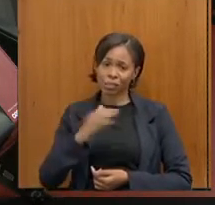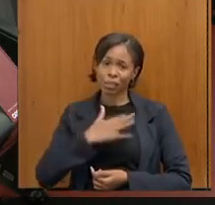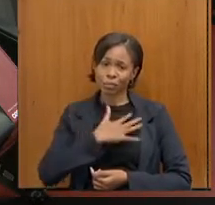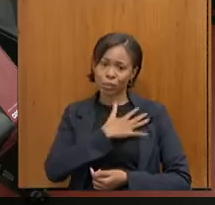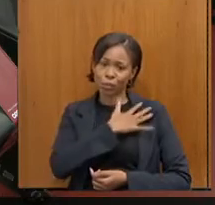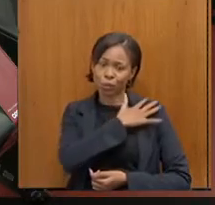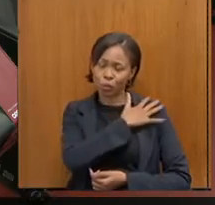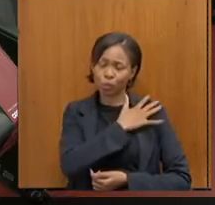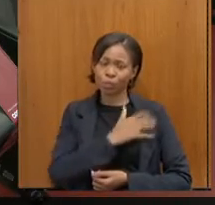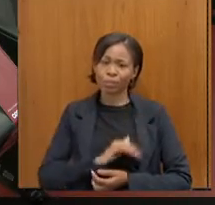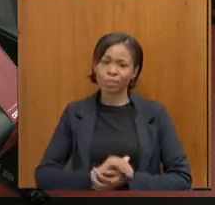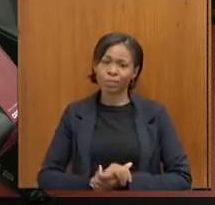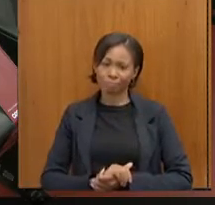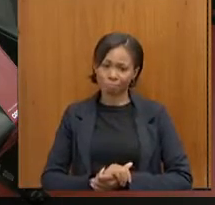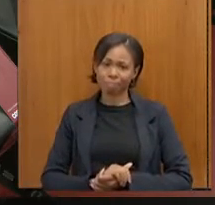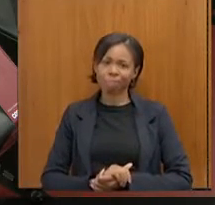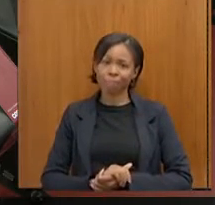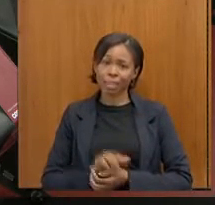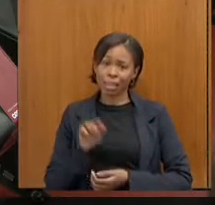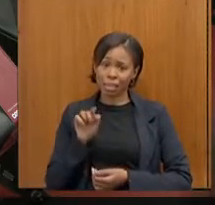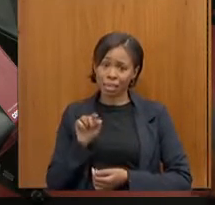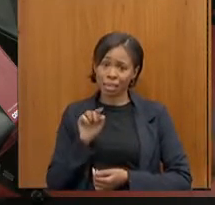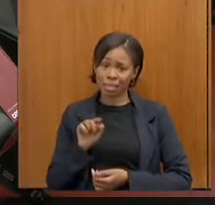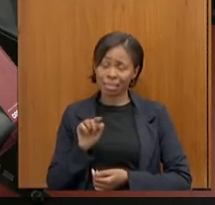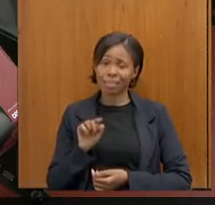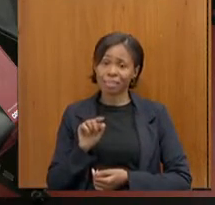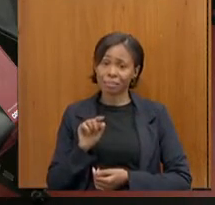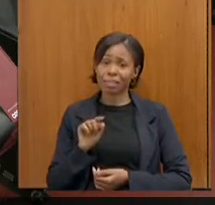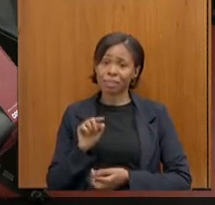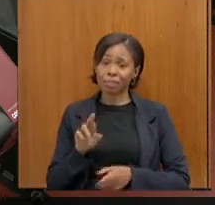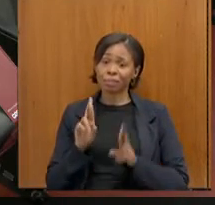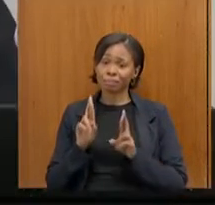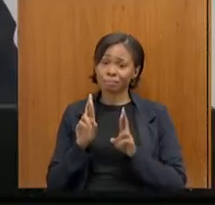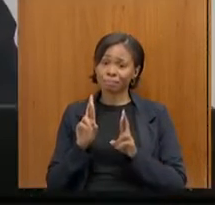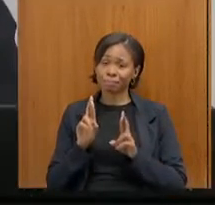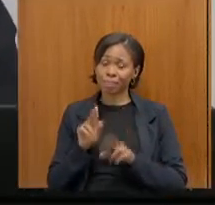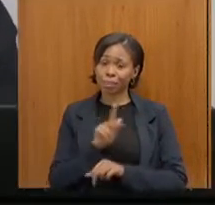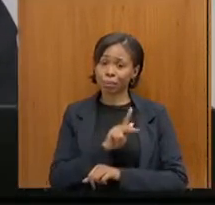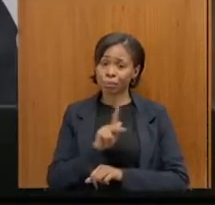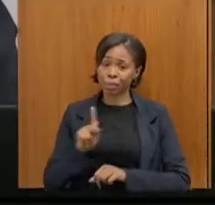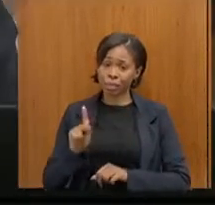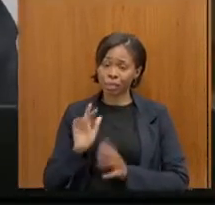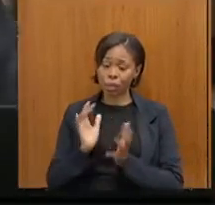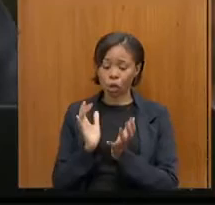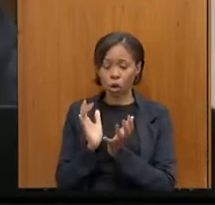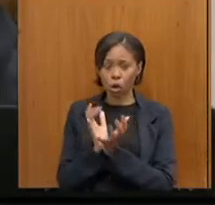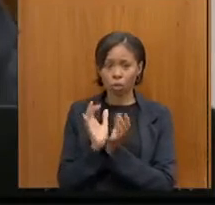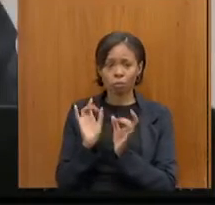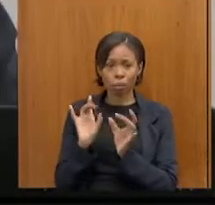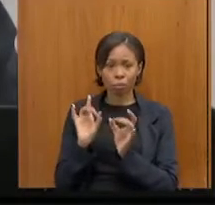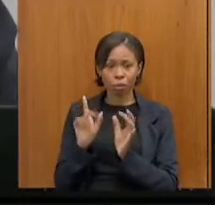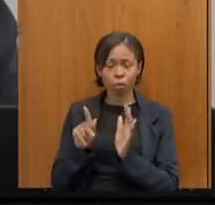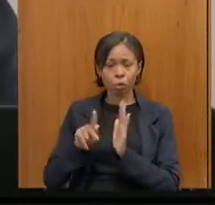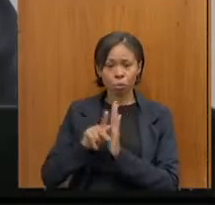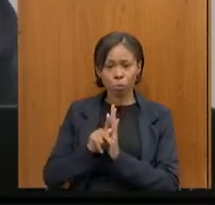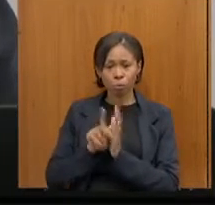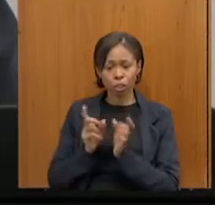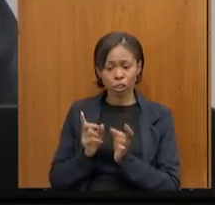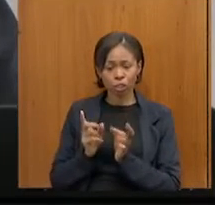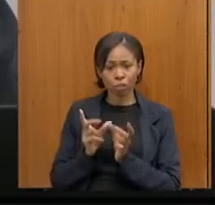o Coronel Sandro aqui o destaco o seu papel efetivo na presidência da comissão extraordinária das privatizações